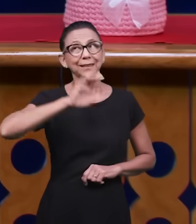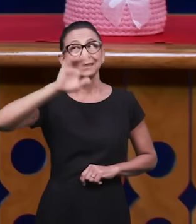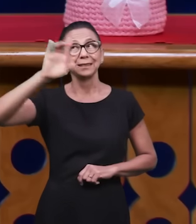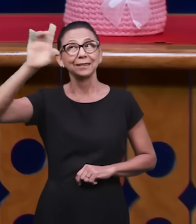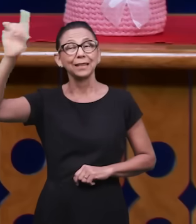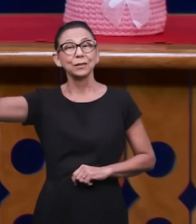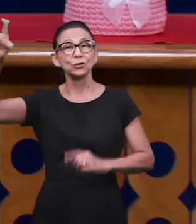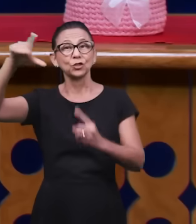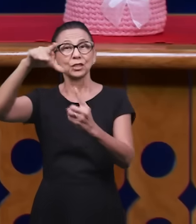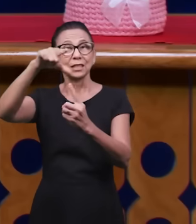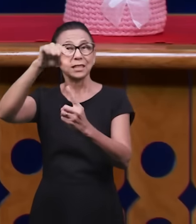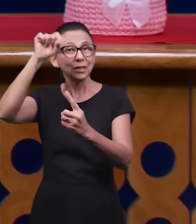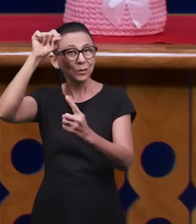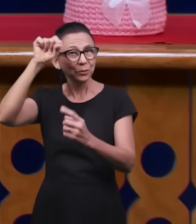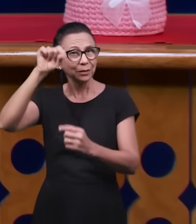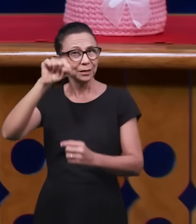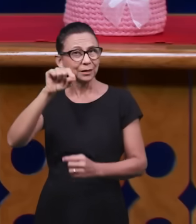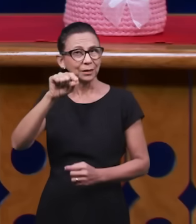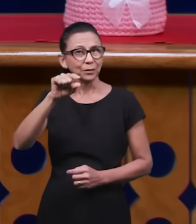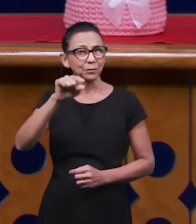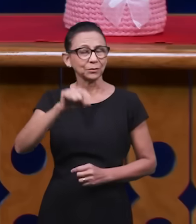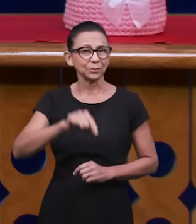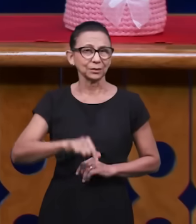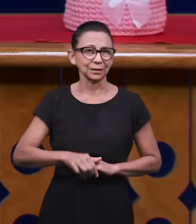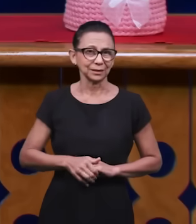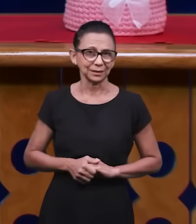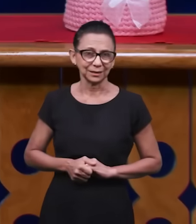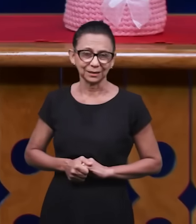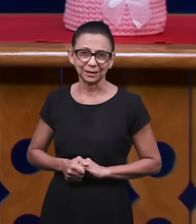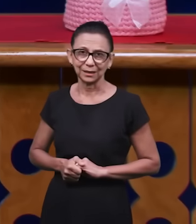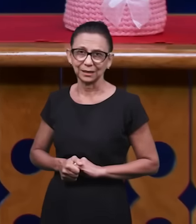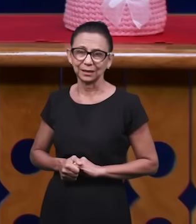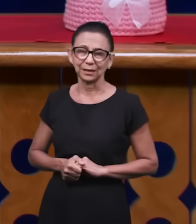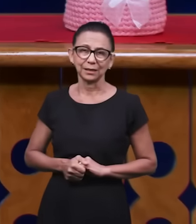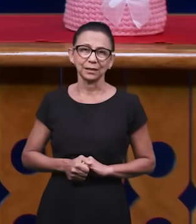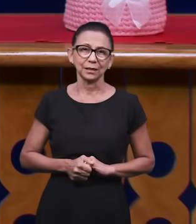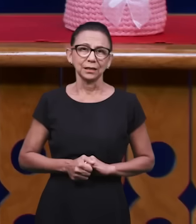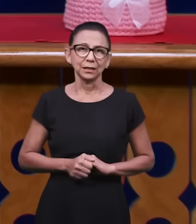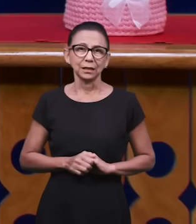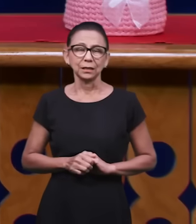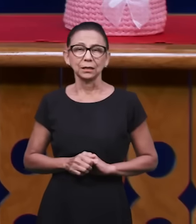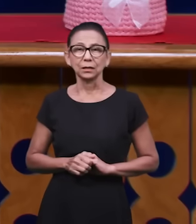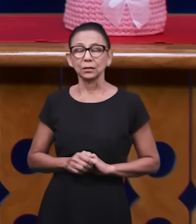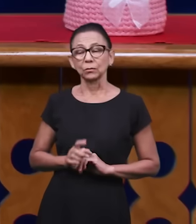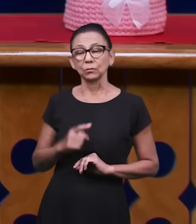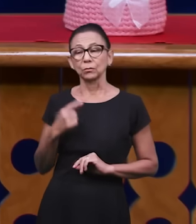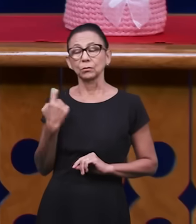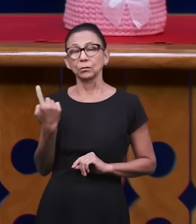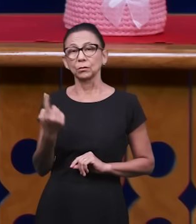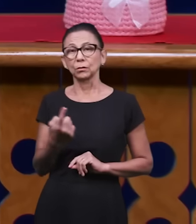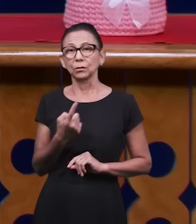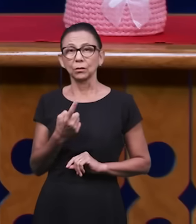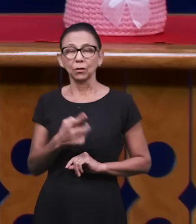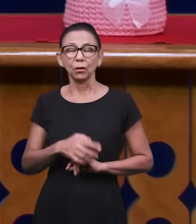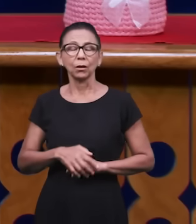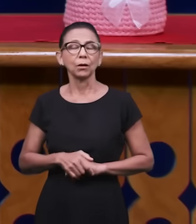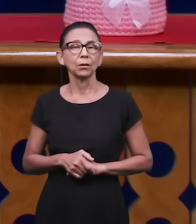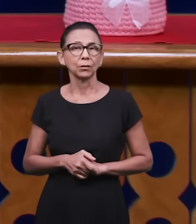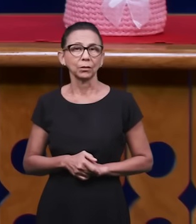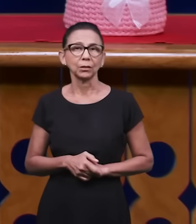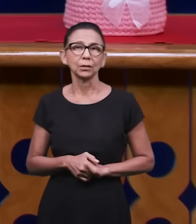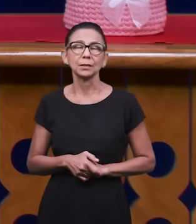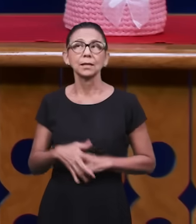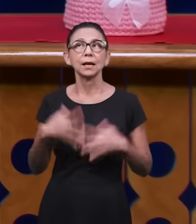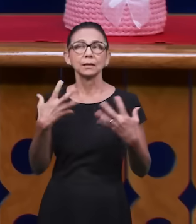nós todo esse mérito que muitas vezes nós queremos ter, de ter aceitado o Senhor Jesus como